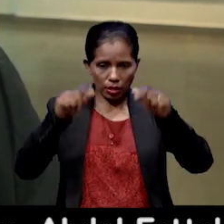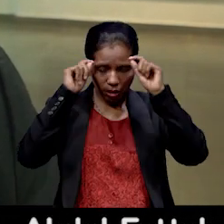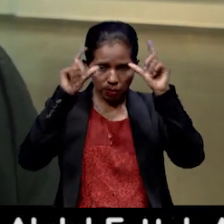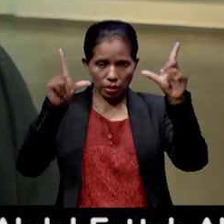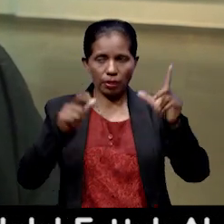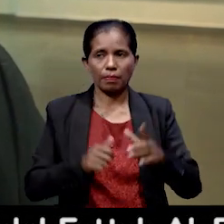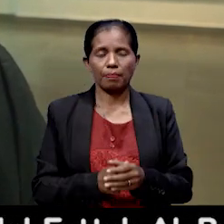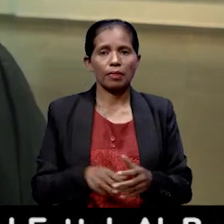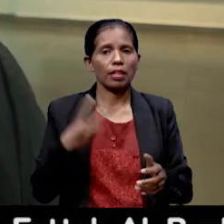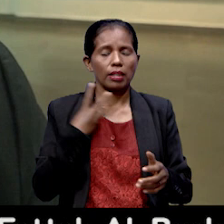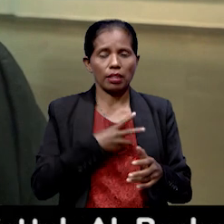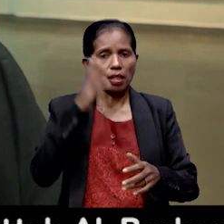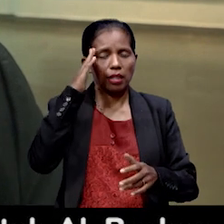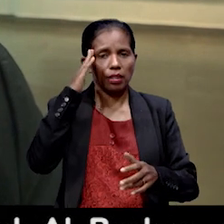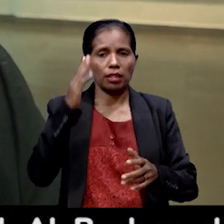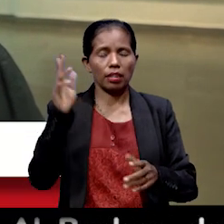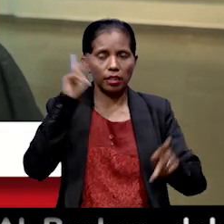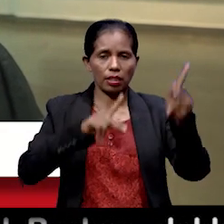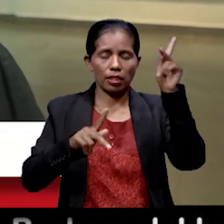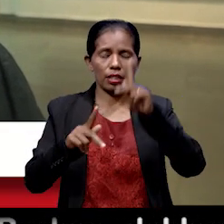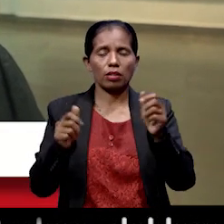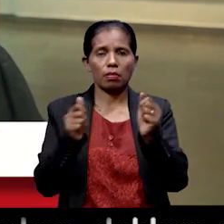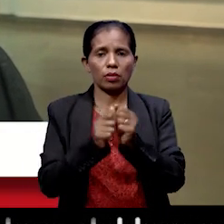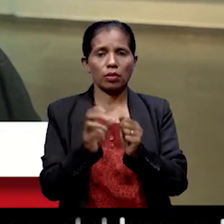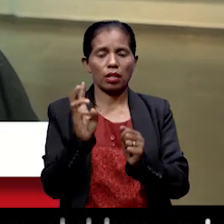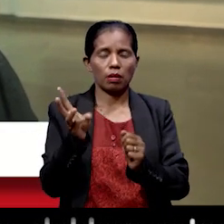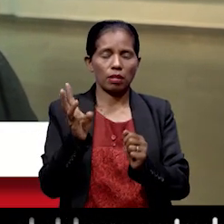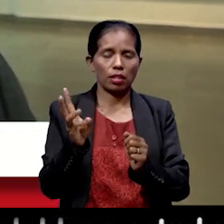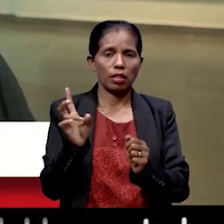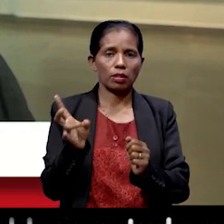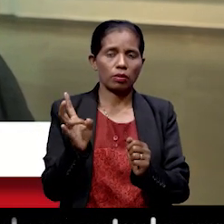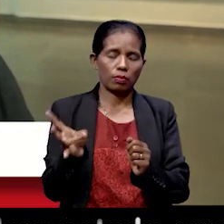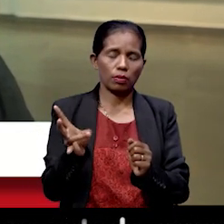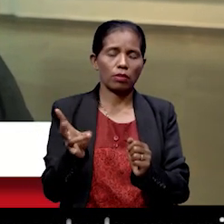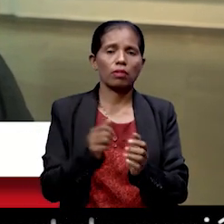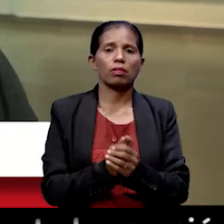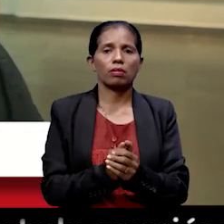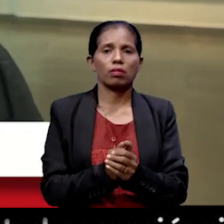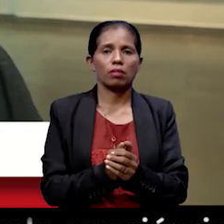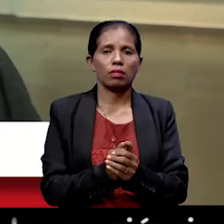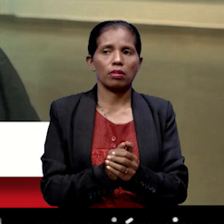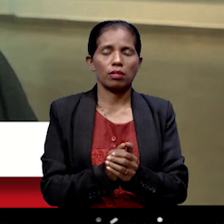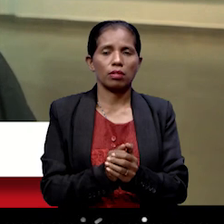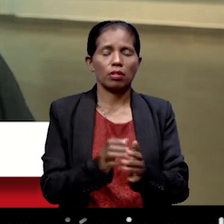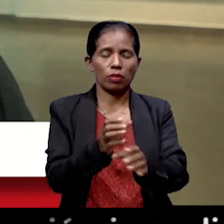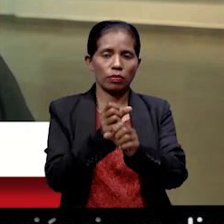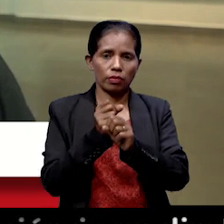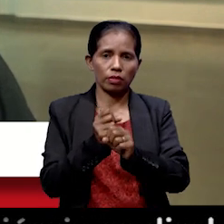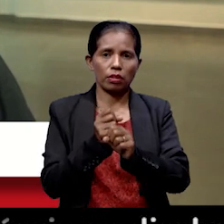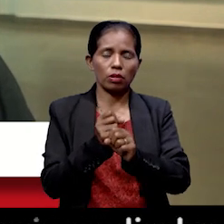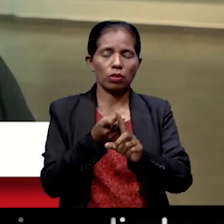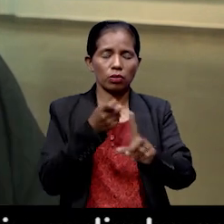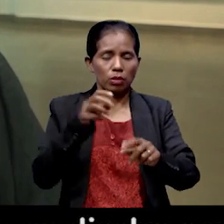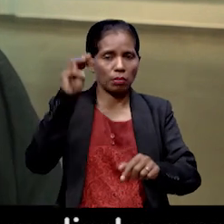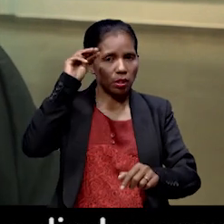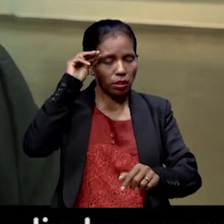iha por volta caso, stenta e tal casos, neve me retan delegação, simono, delegação do Ministério